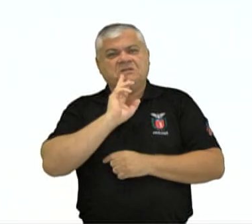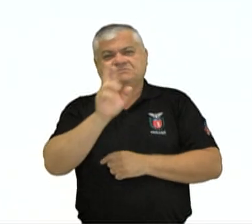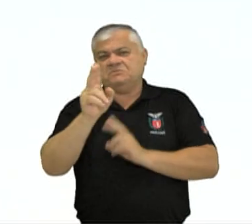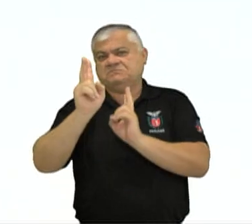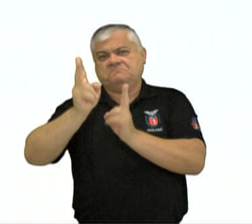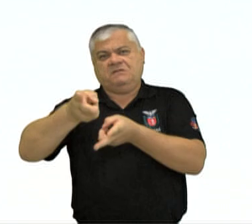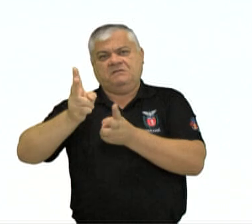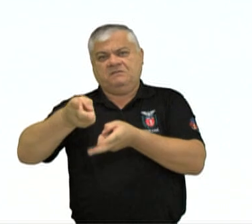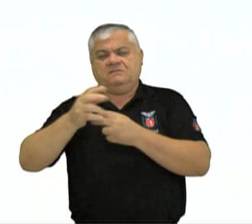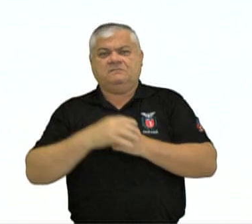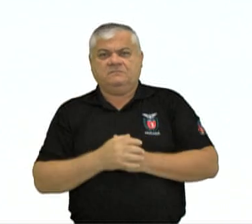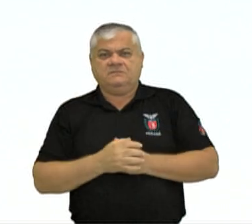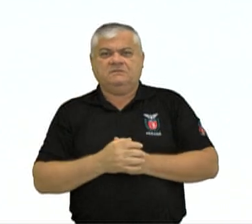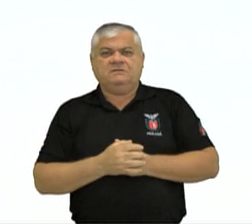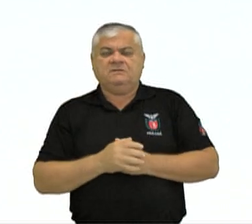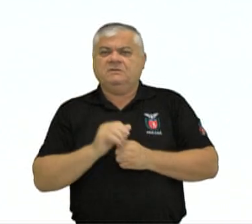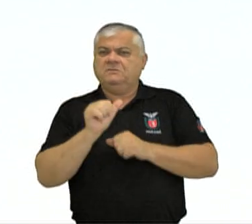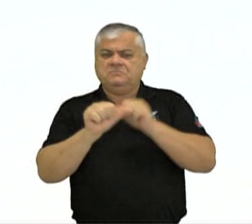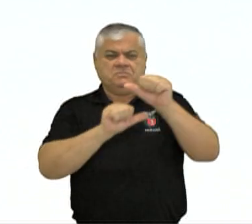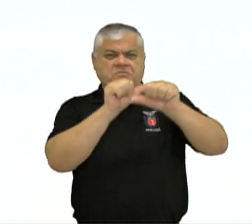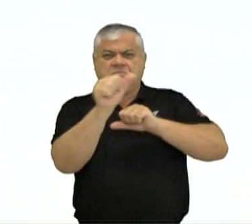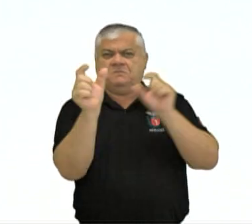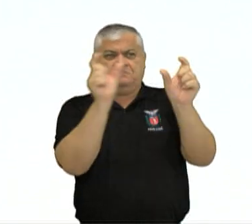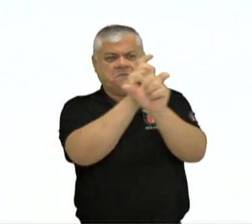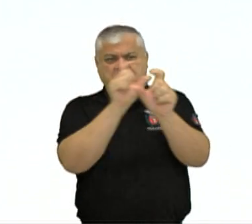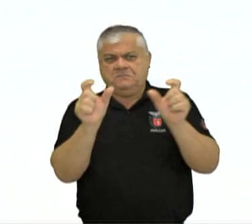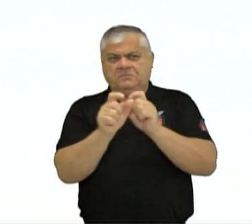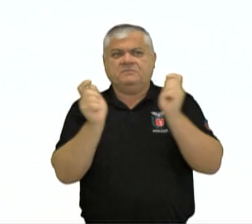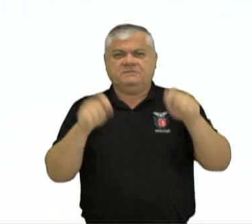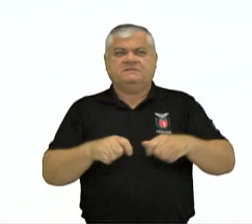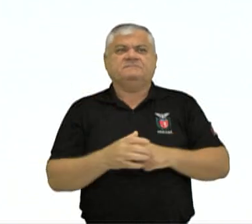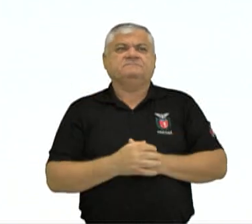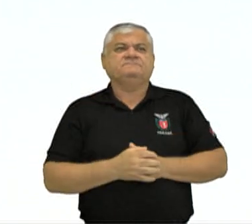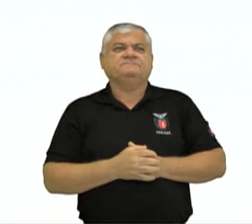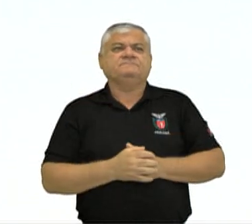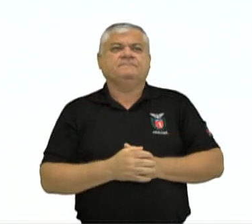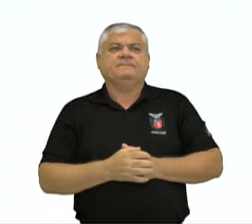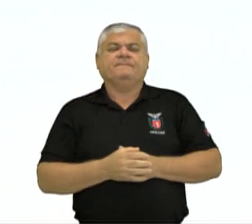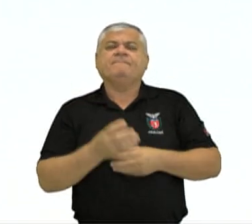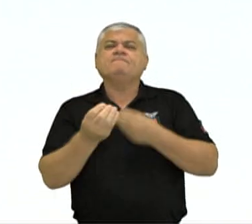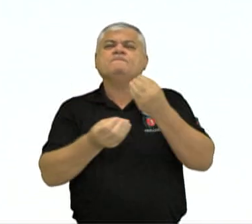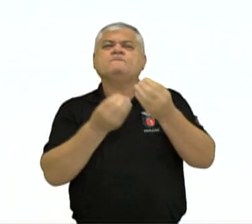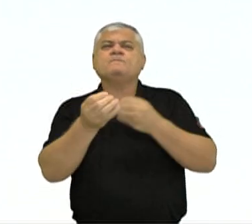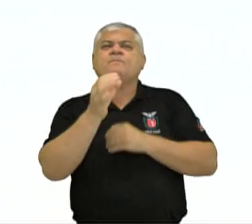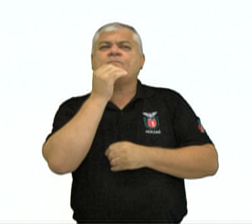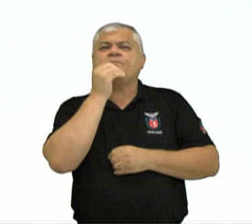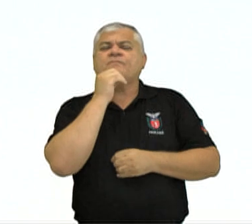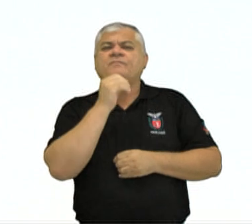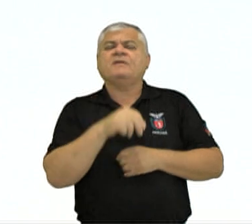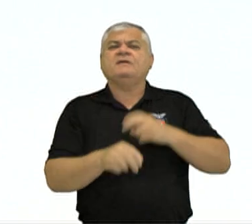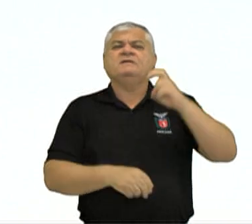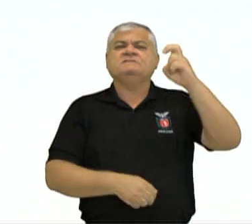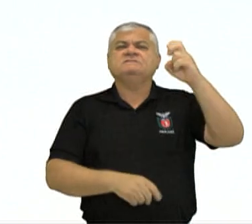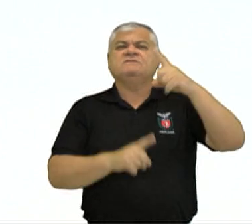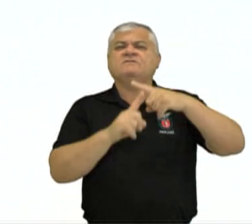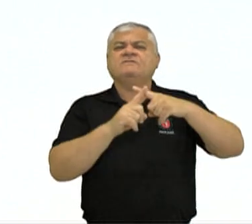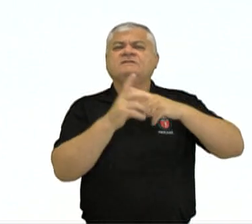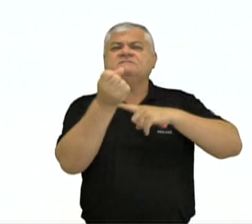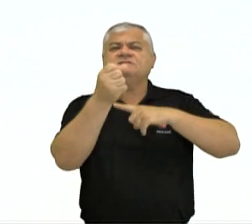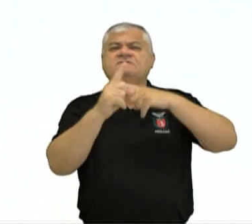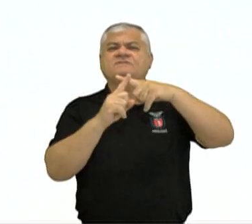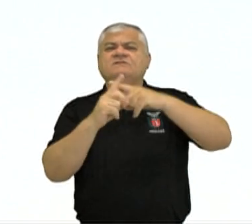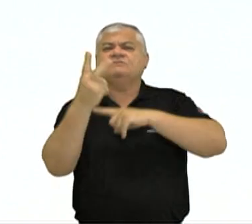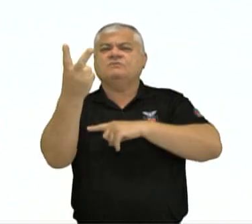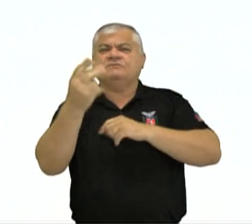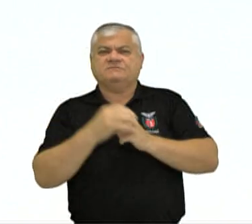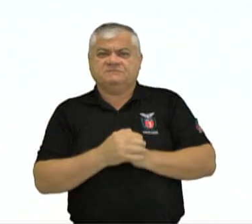Então, eu posso trocar os números para resolver essa continha. Como resolver 5 vezes 6 vezes 2? O primeiro